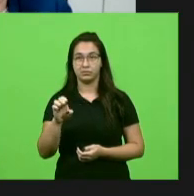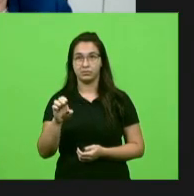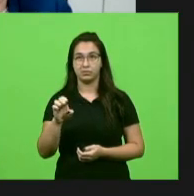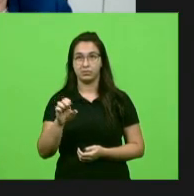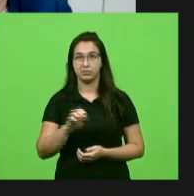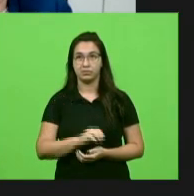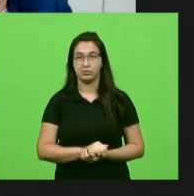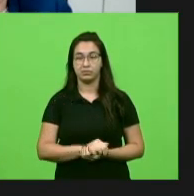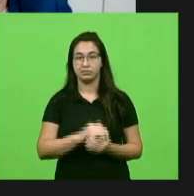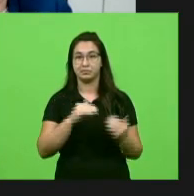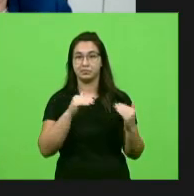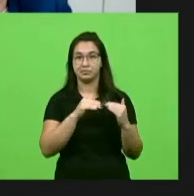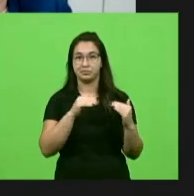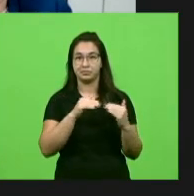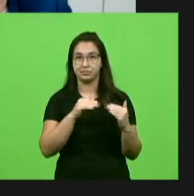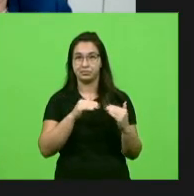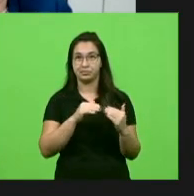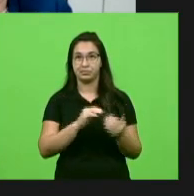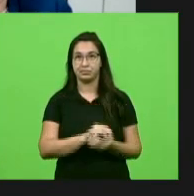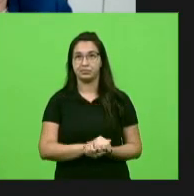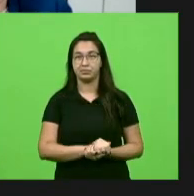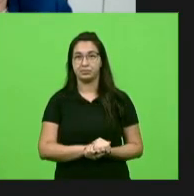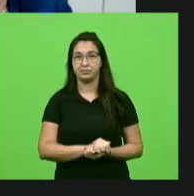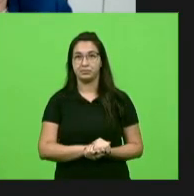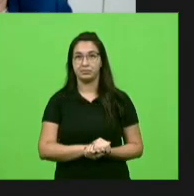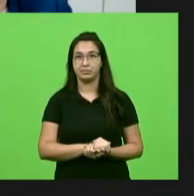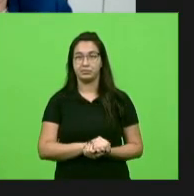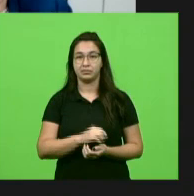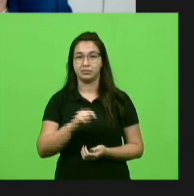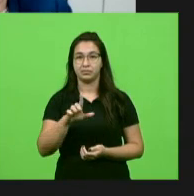De acordo, presidente. Doutor Leonardo Borcha.